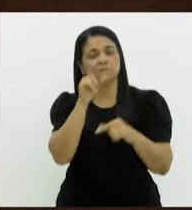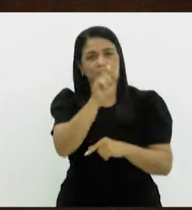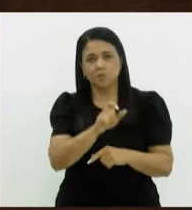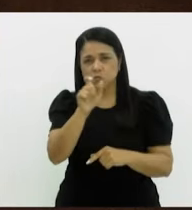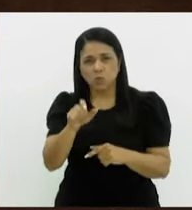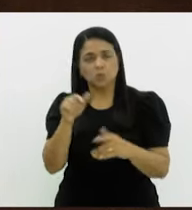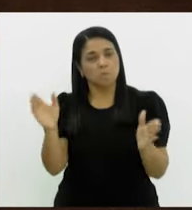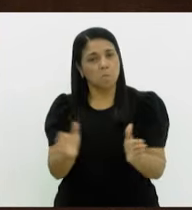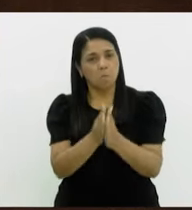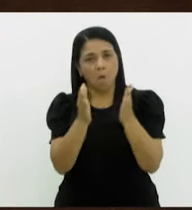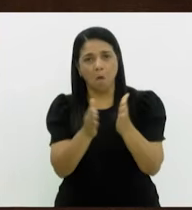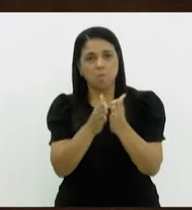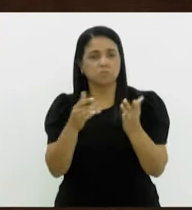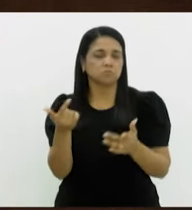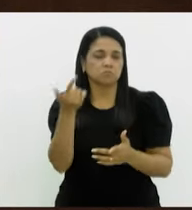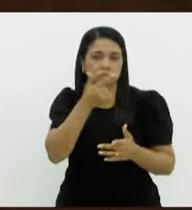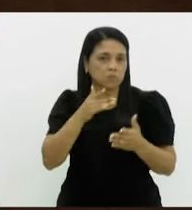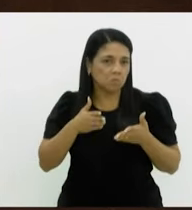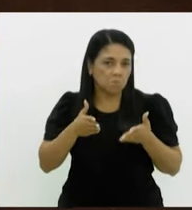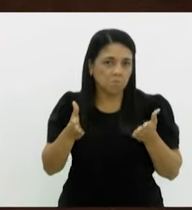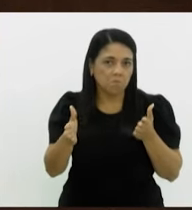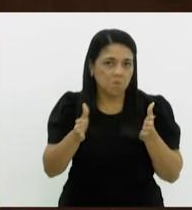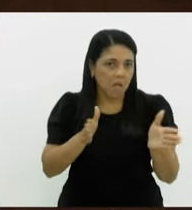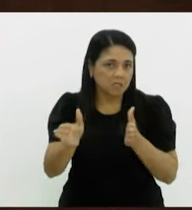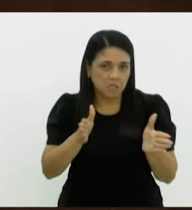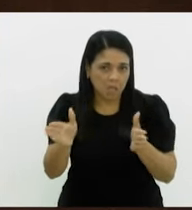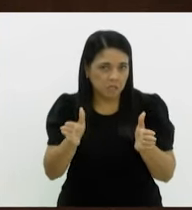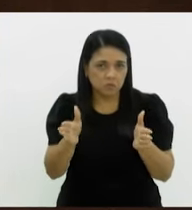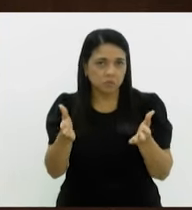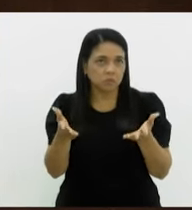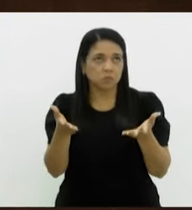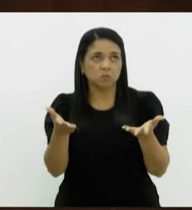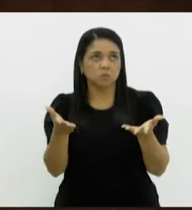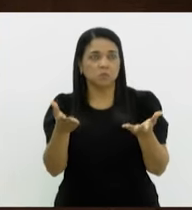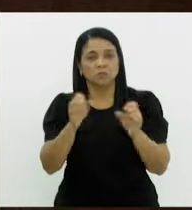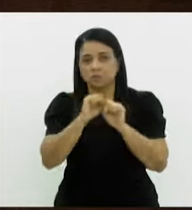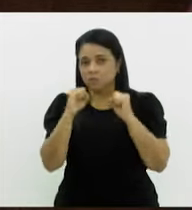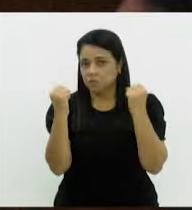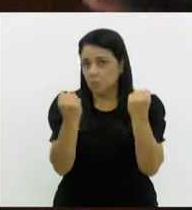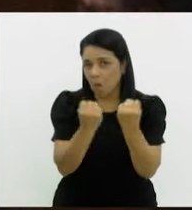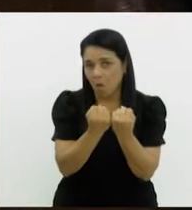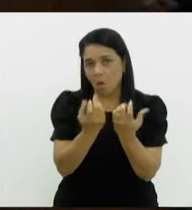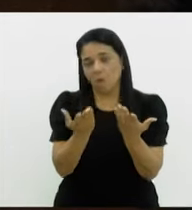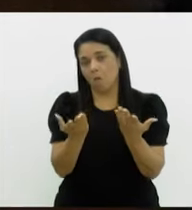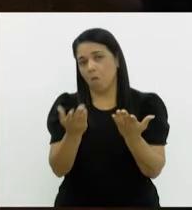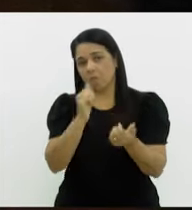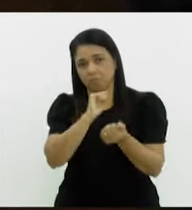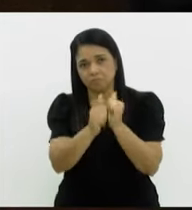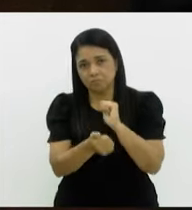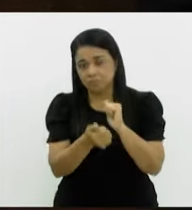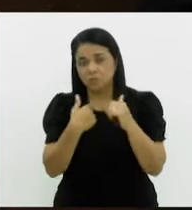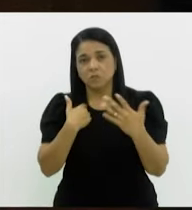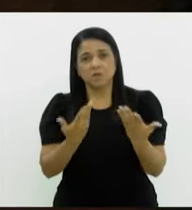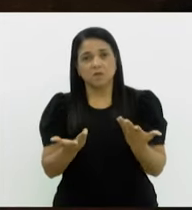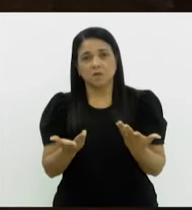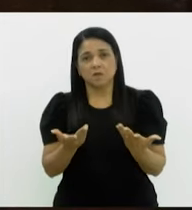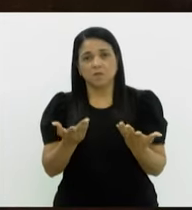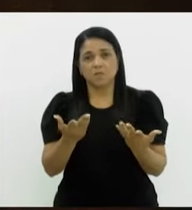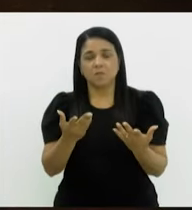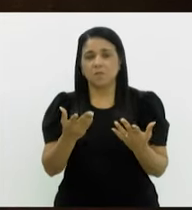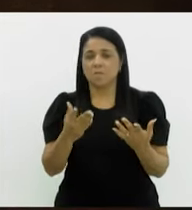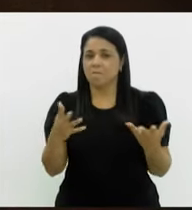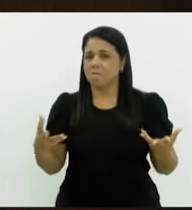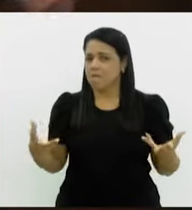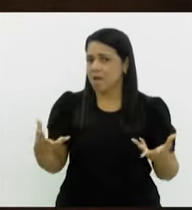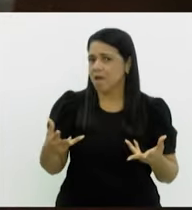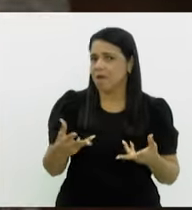tenham condições possam estar no estádio, né, assistir o espetáculo que é o futebol, que